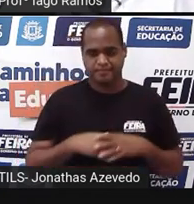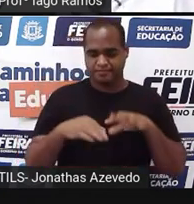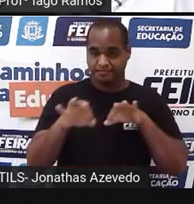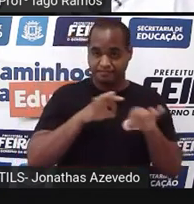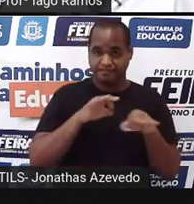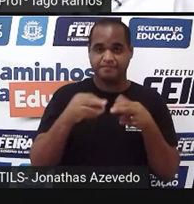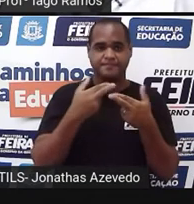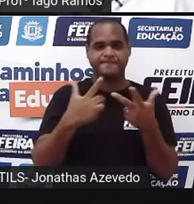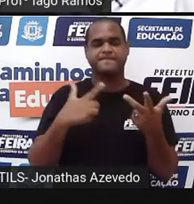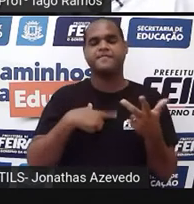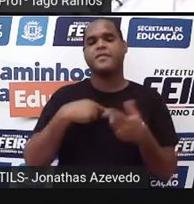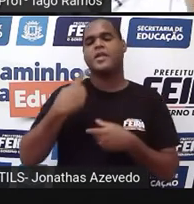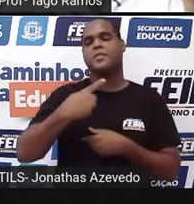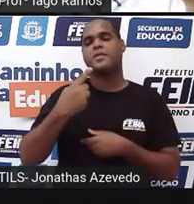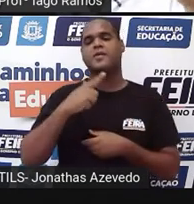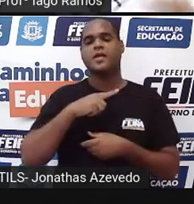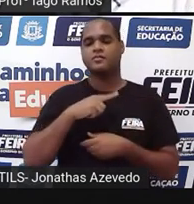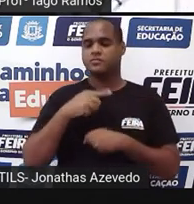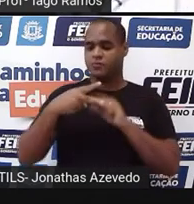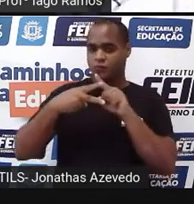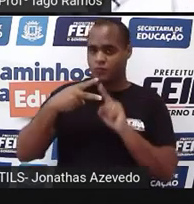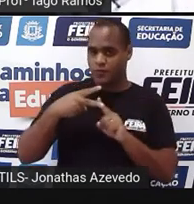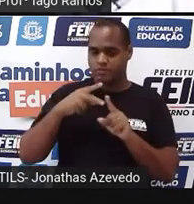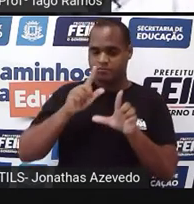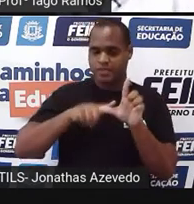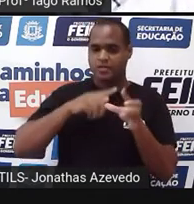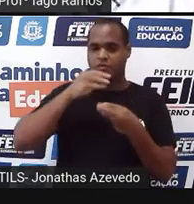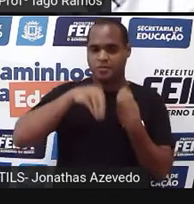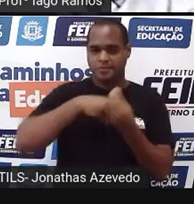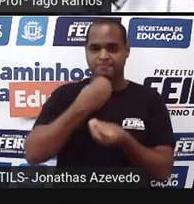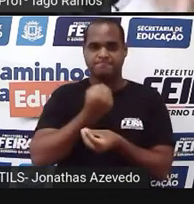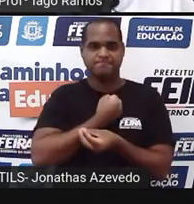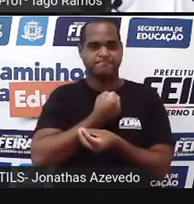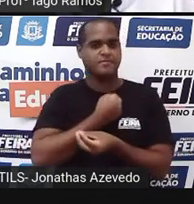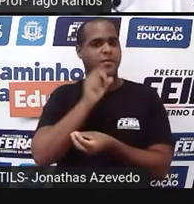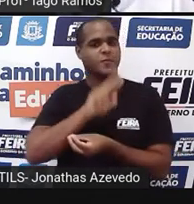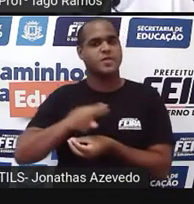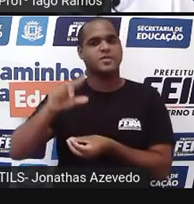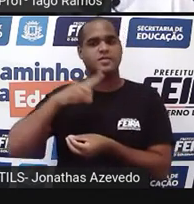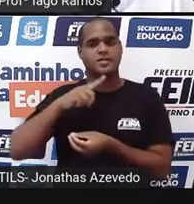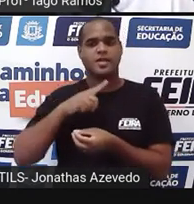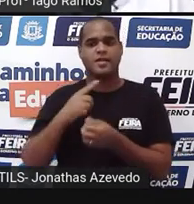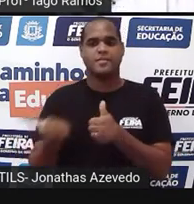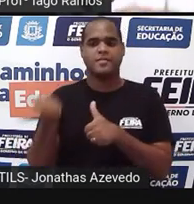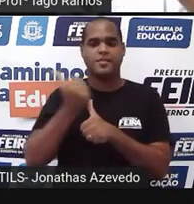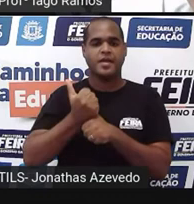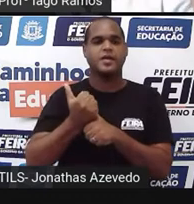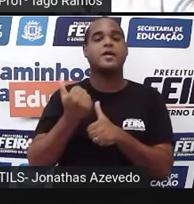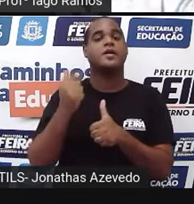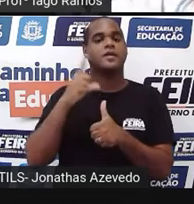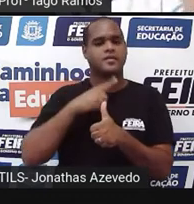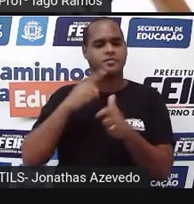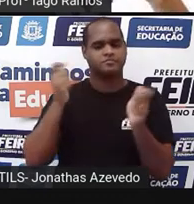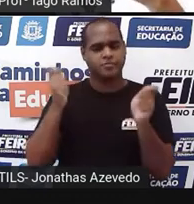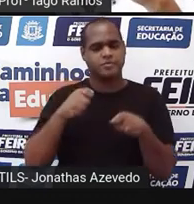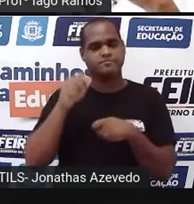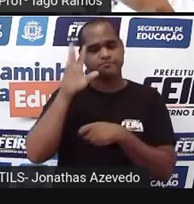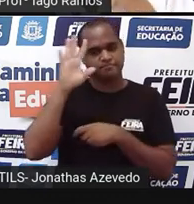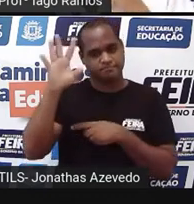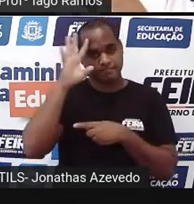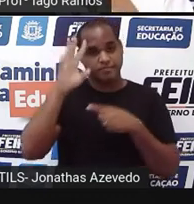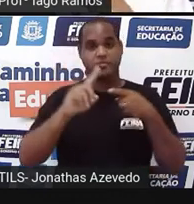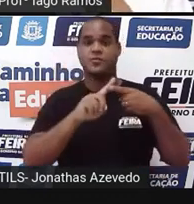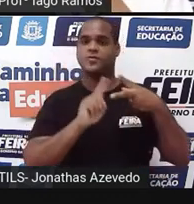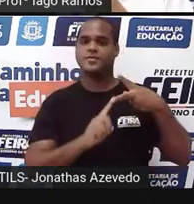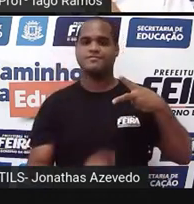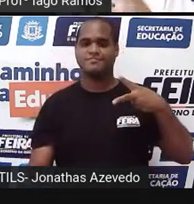de equação de primeiro grau com duas incógnitas usando o método da substituição a gente vai pensar em 2